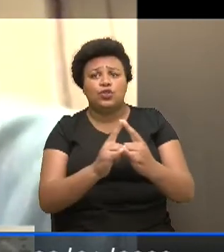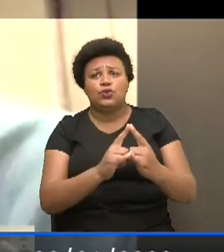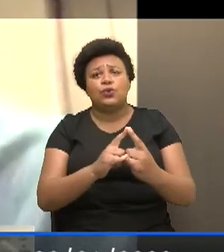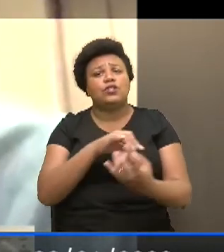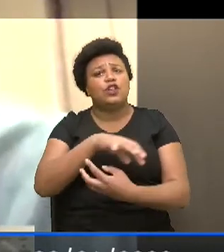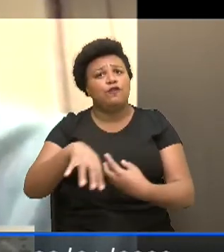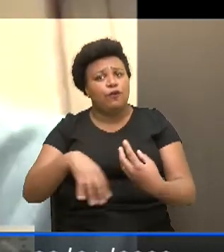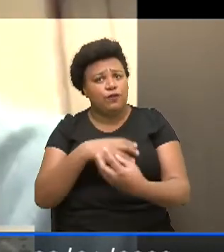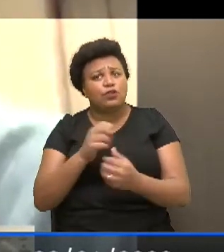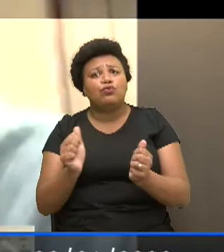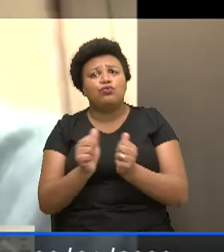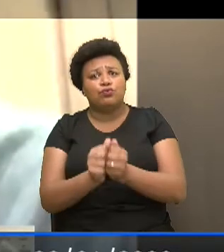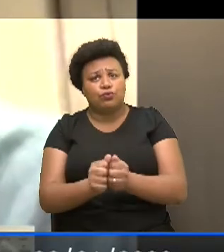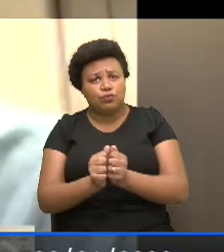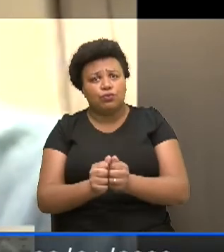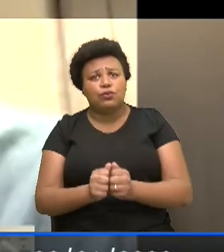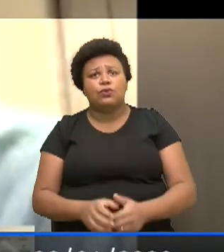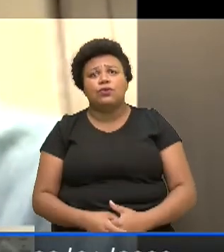e